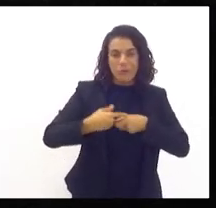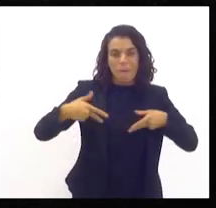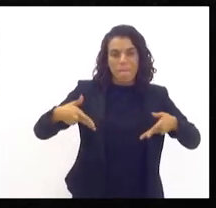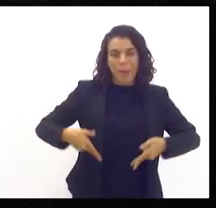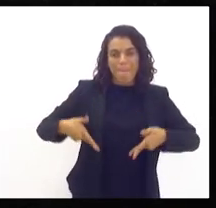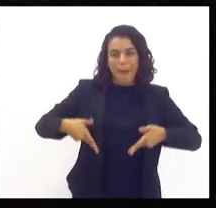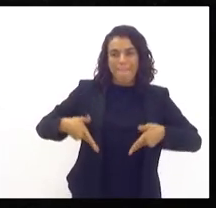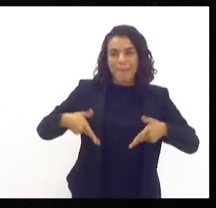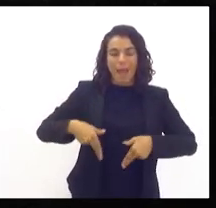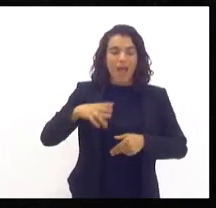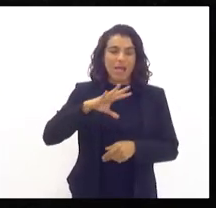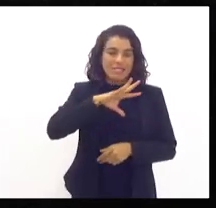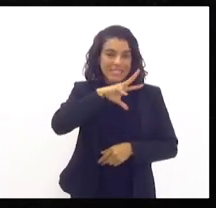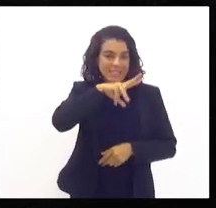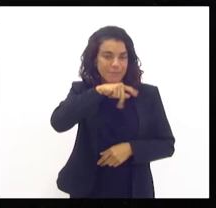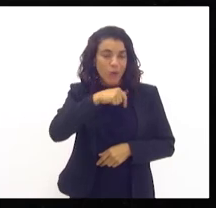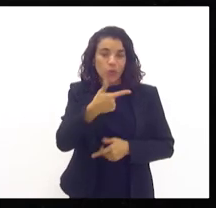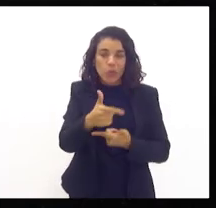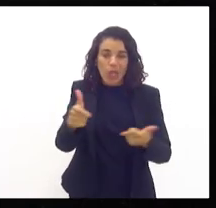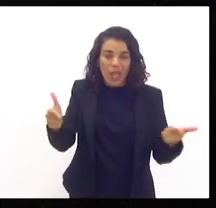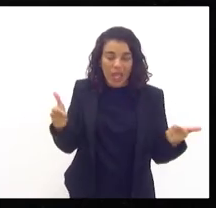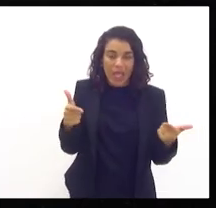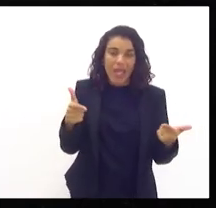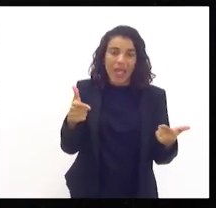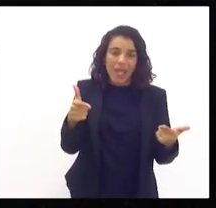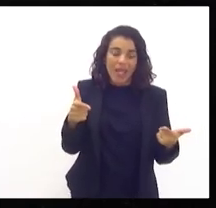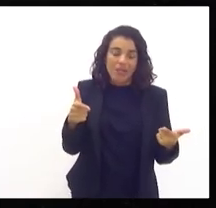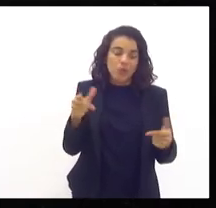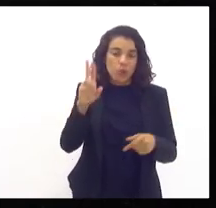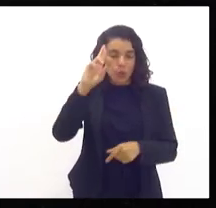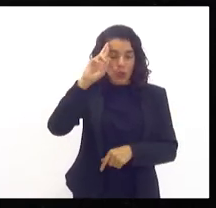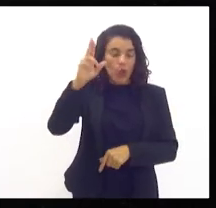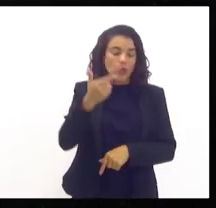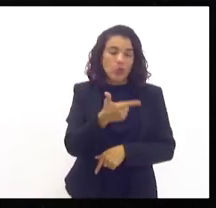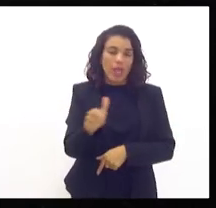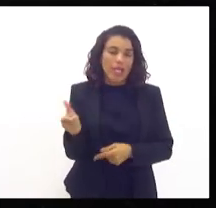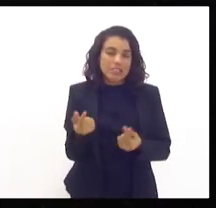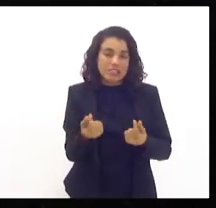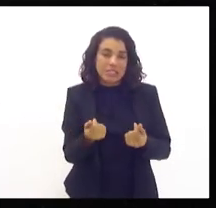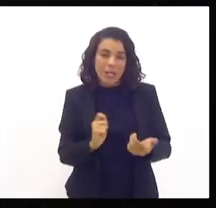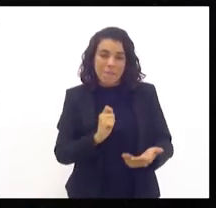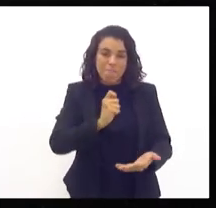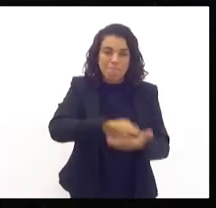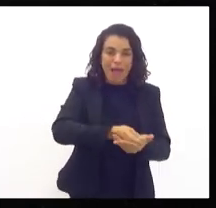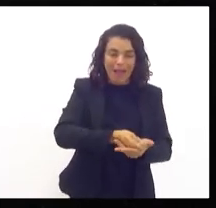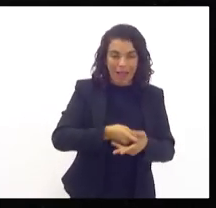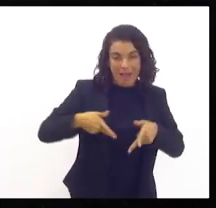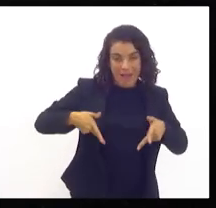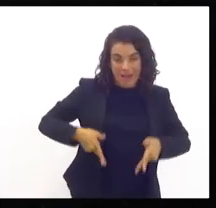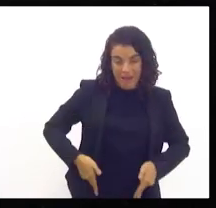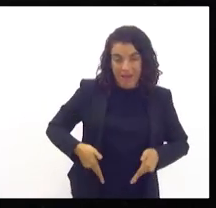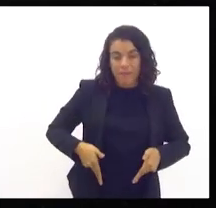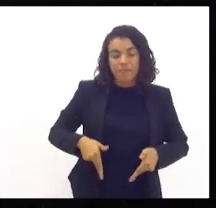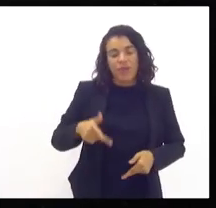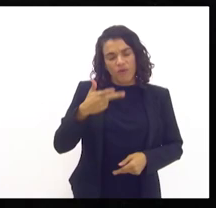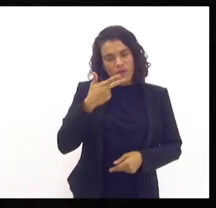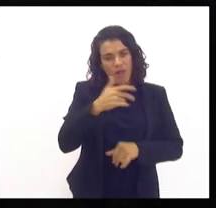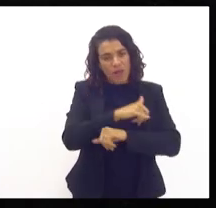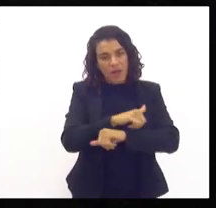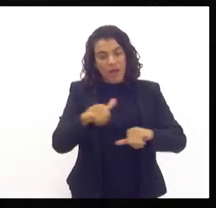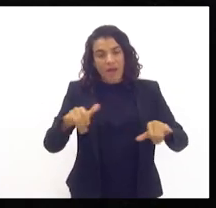daquelas pessoas que não têm condição de pagar a castração do seu animalzinho. Eu quero dizer que a